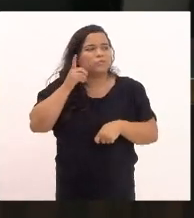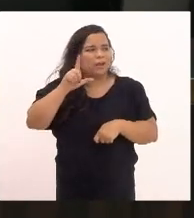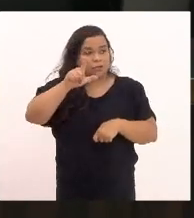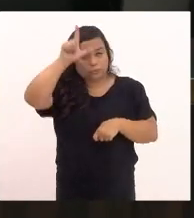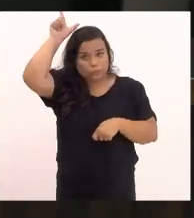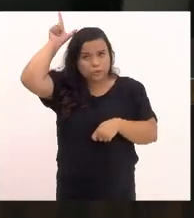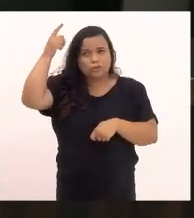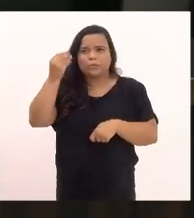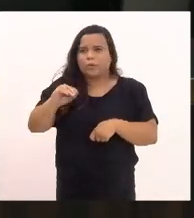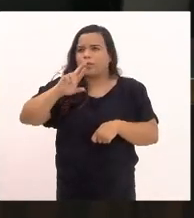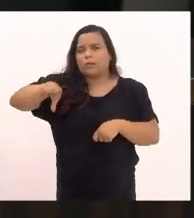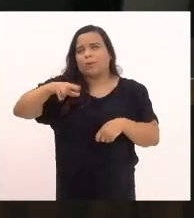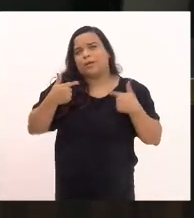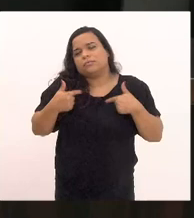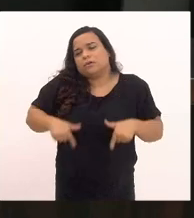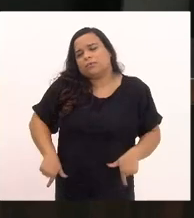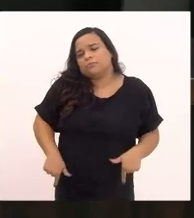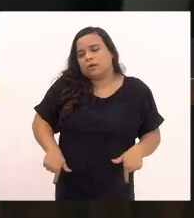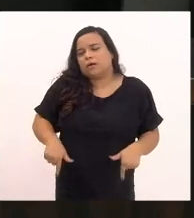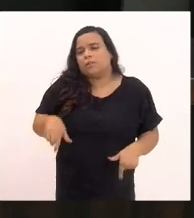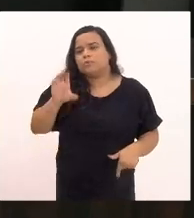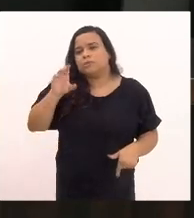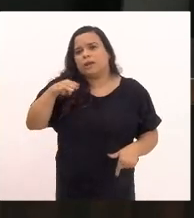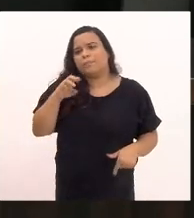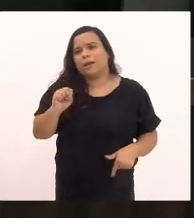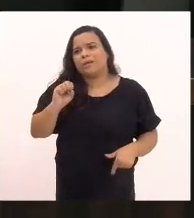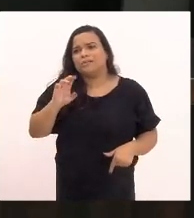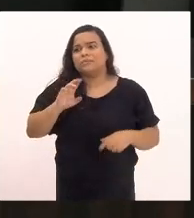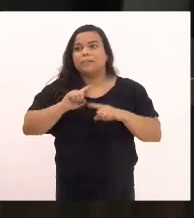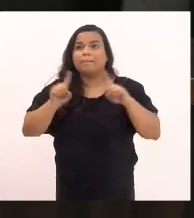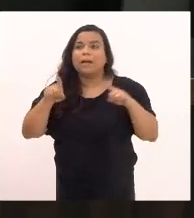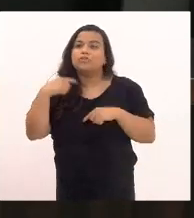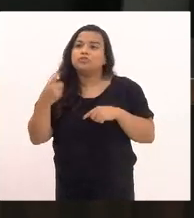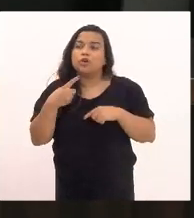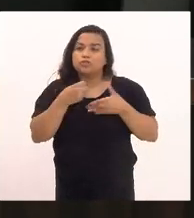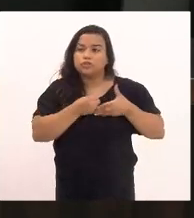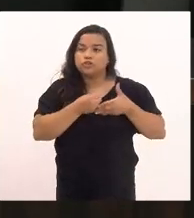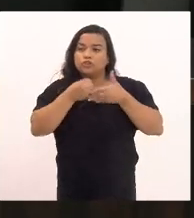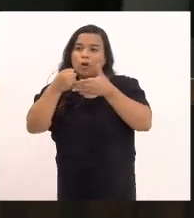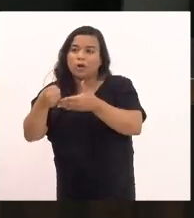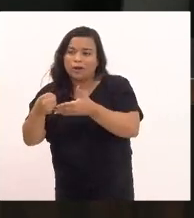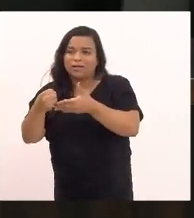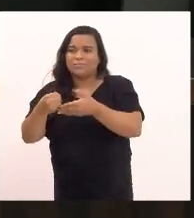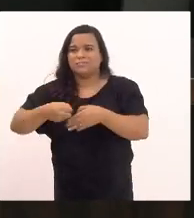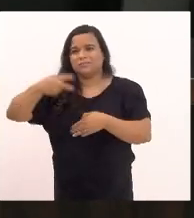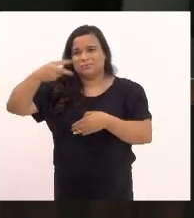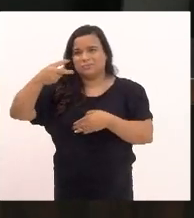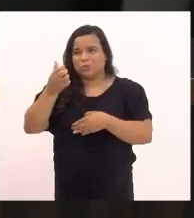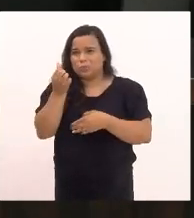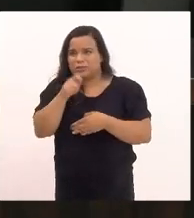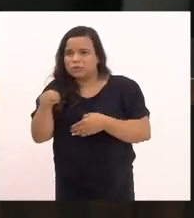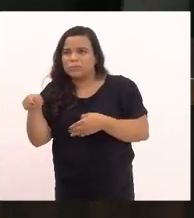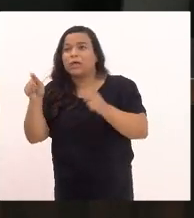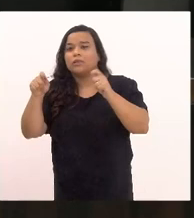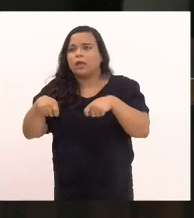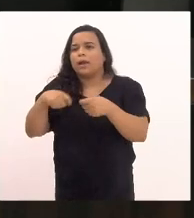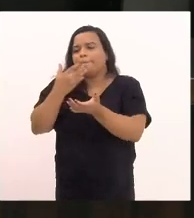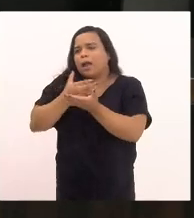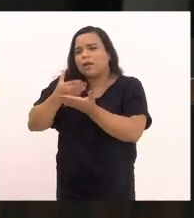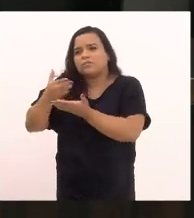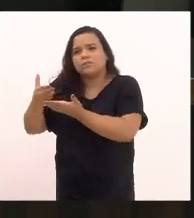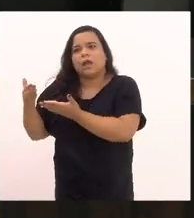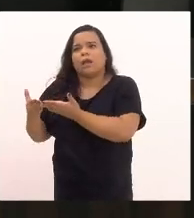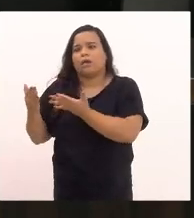de ICMS, mas para que a gente jogue para o segundo semestre e que possa facilitar e parcelar